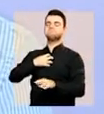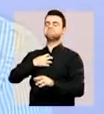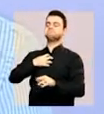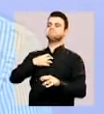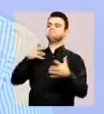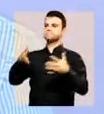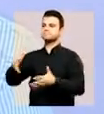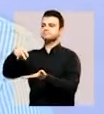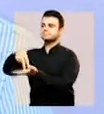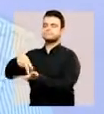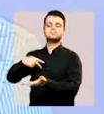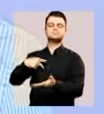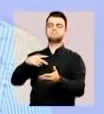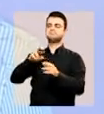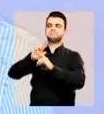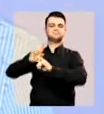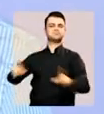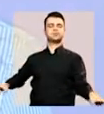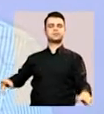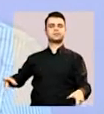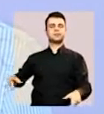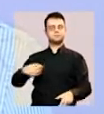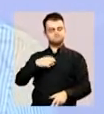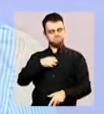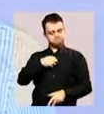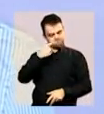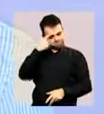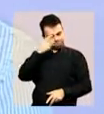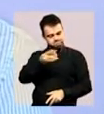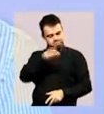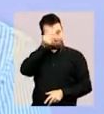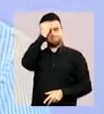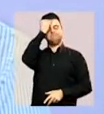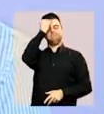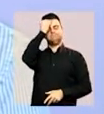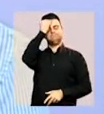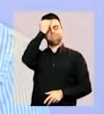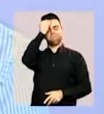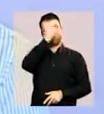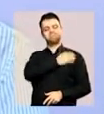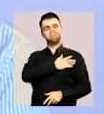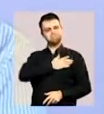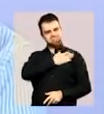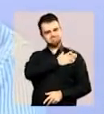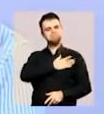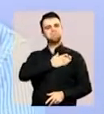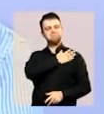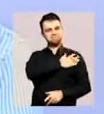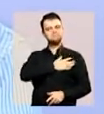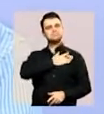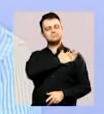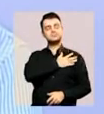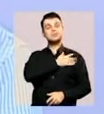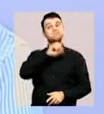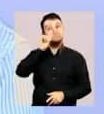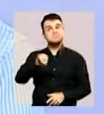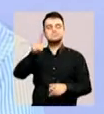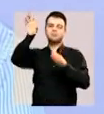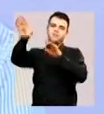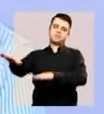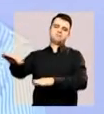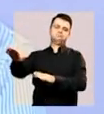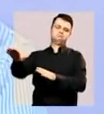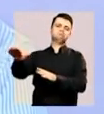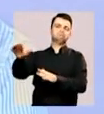algo que fica, assim, muito guardado em mim, muito marcante. Eu gostaria, assim, de ter ficado mais tempo,